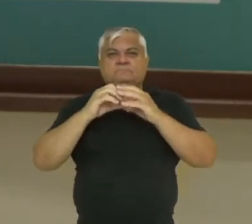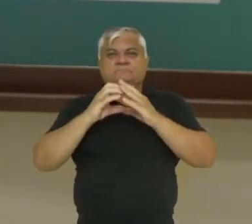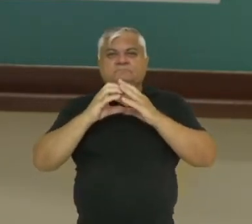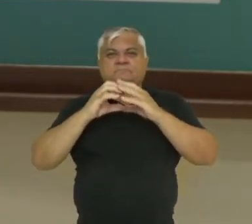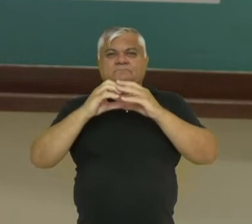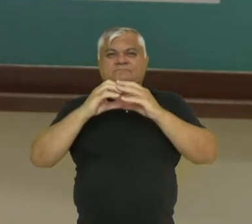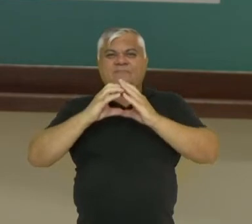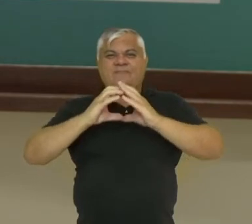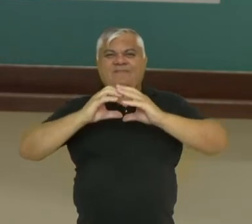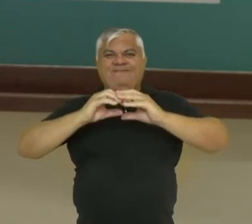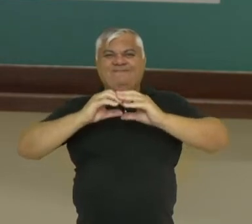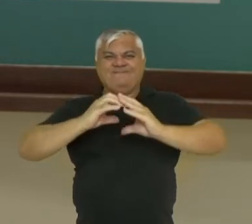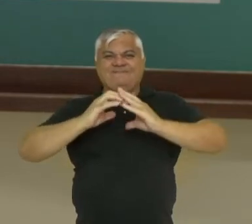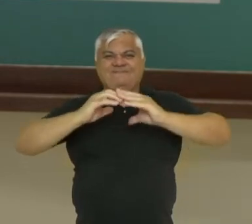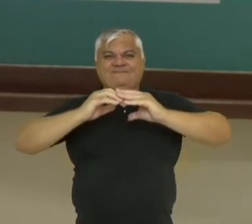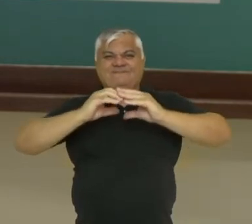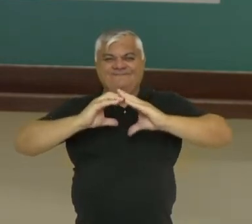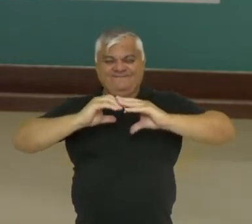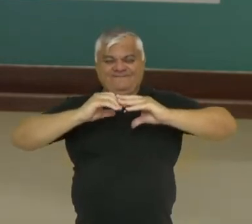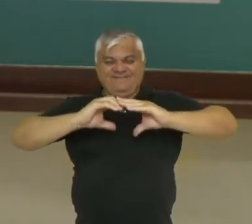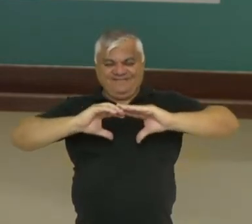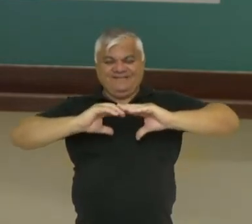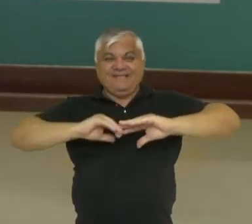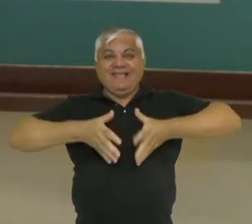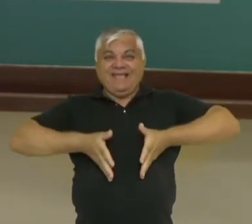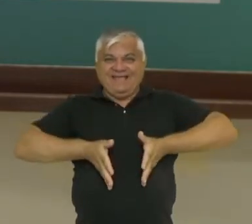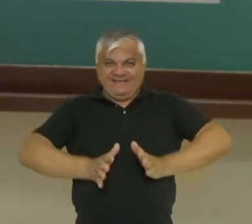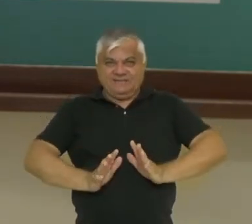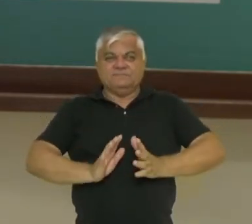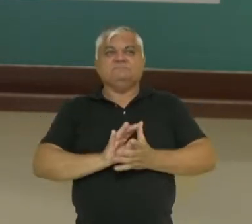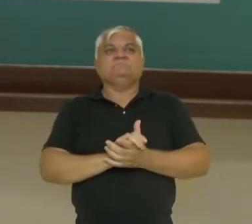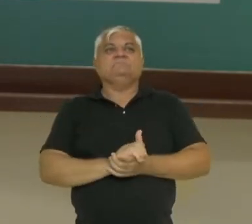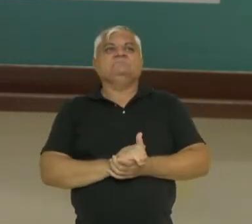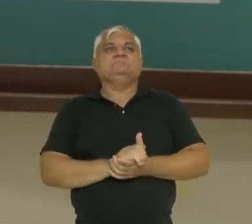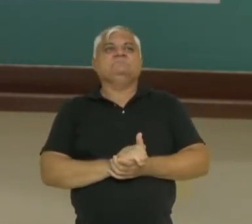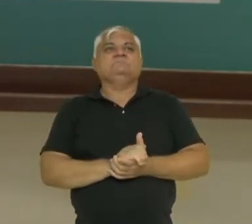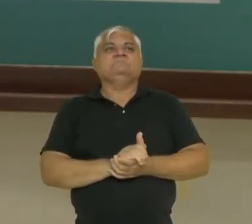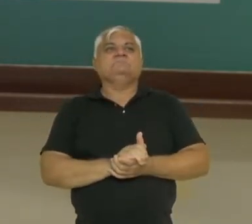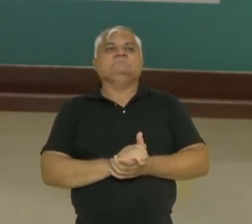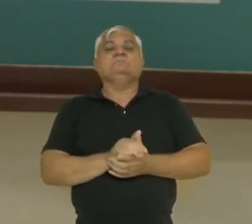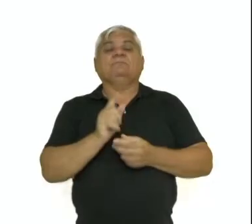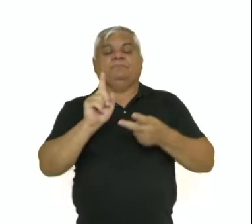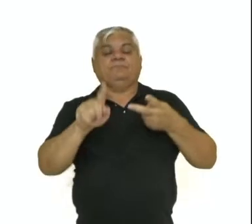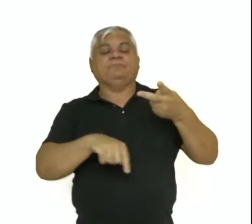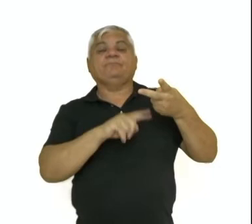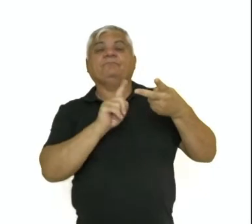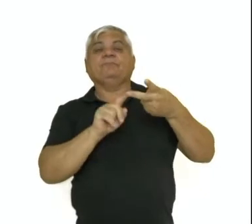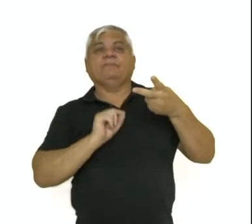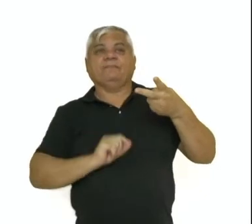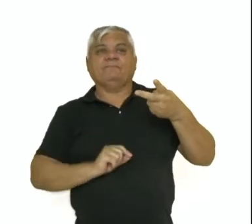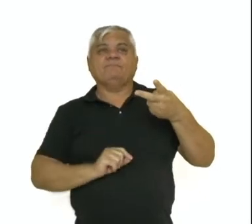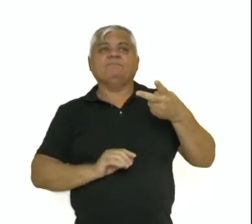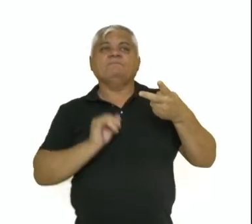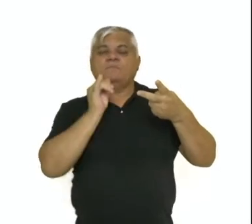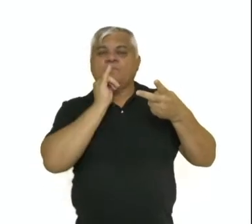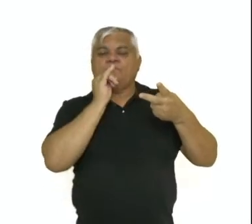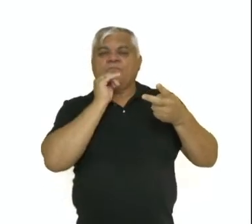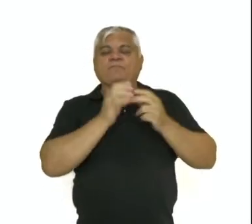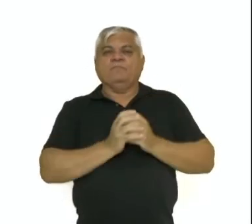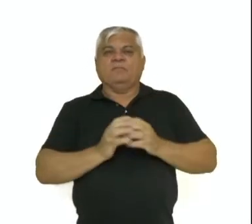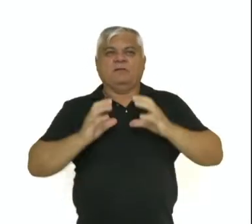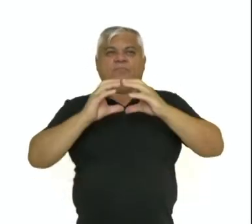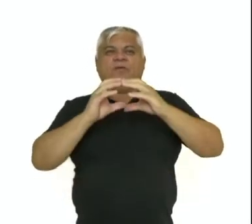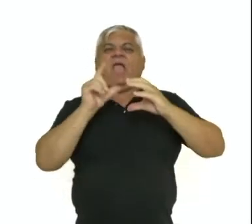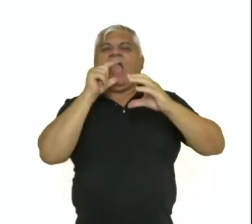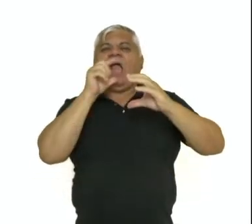realmente impulsionar esse bebê para passar aqui no canal. Um outro anúncio é o